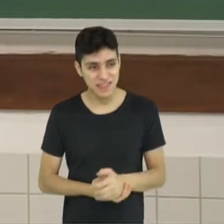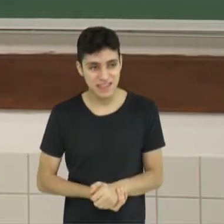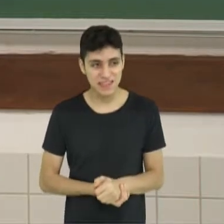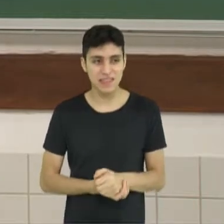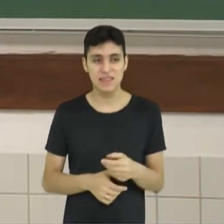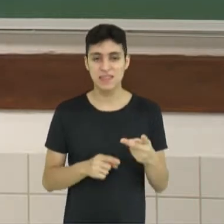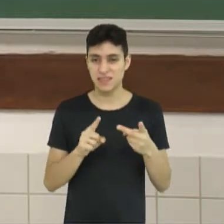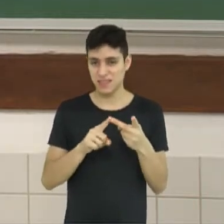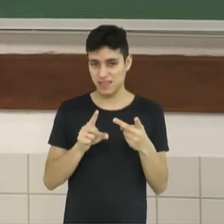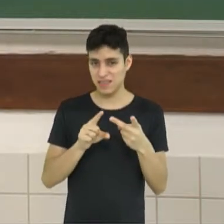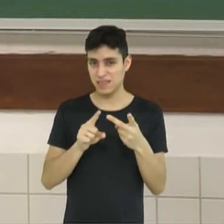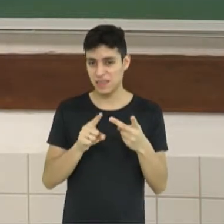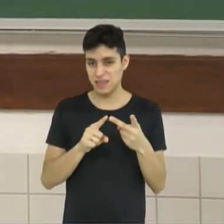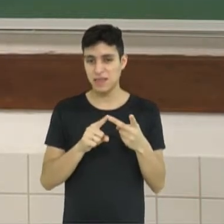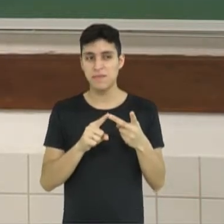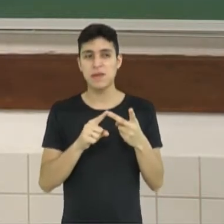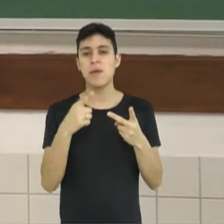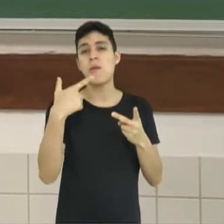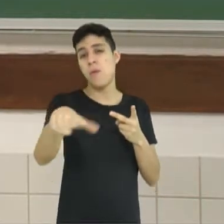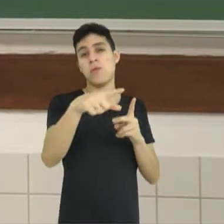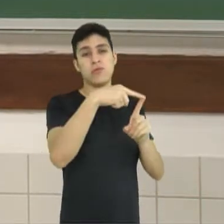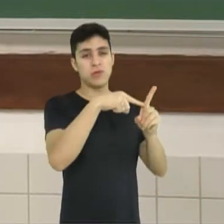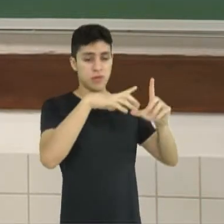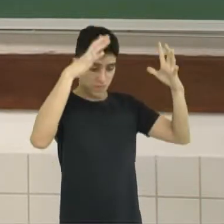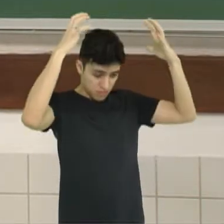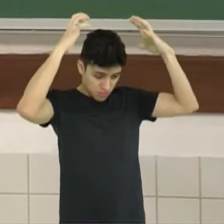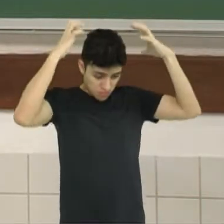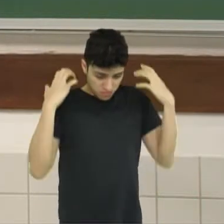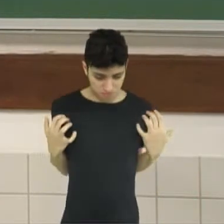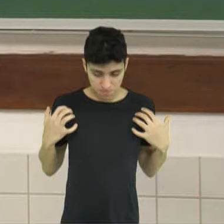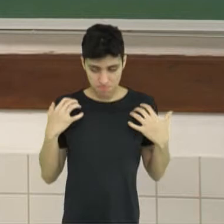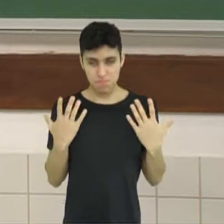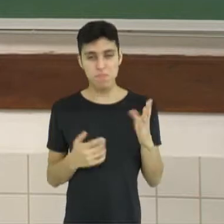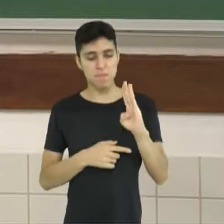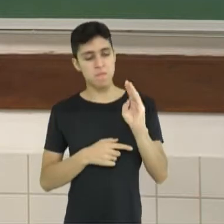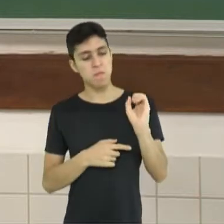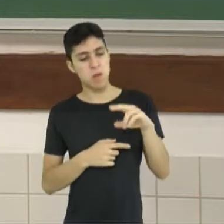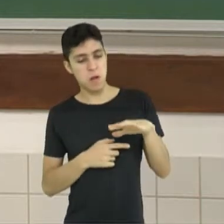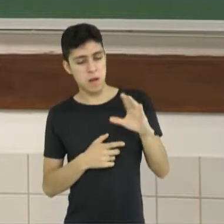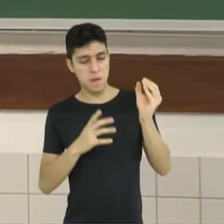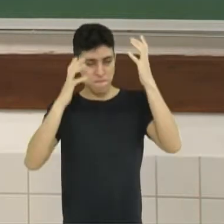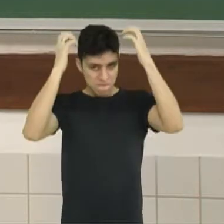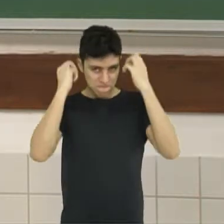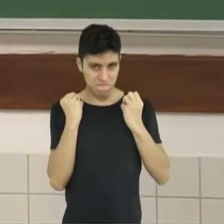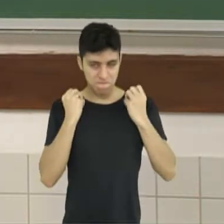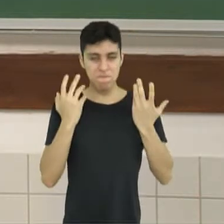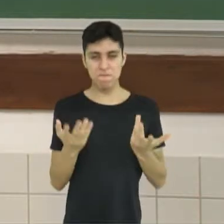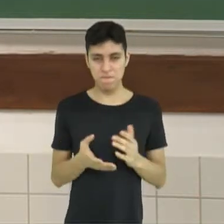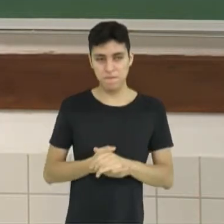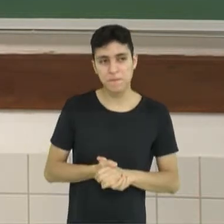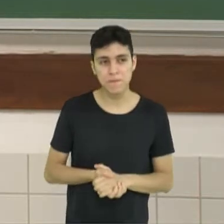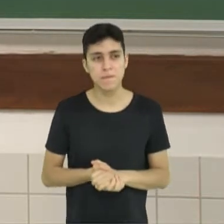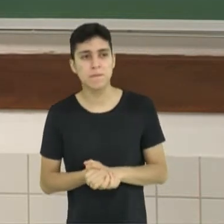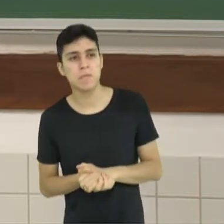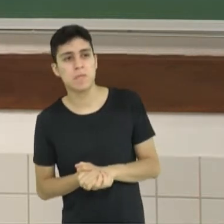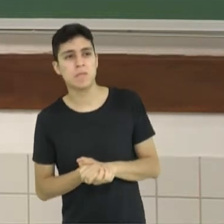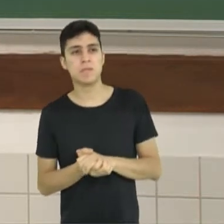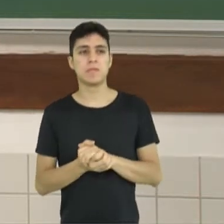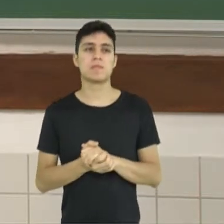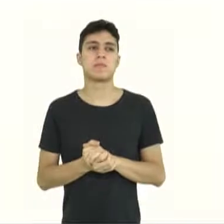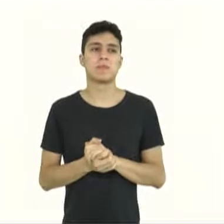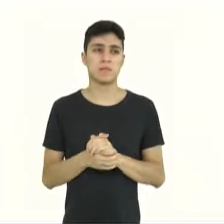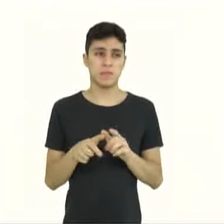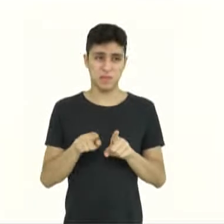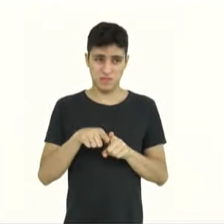ou os bonecos habitáveis, que é o que eu fiz hoje, agora, com a zebra, o títeres